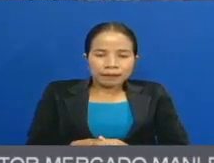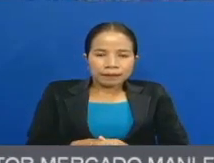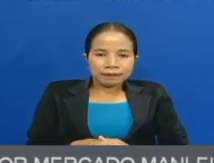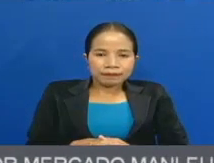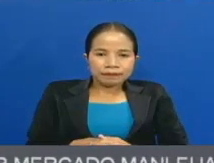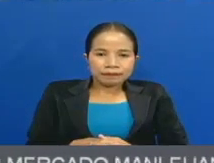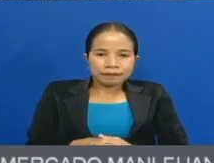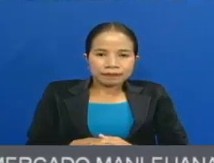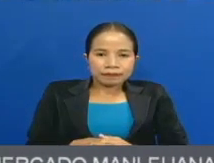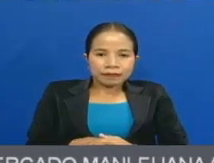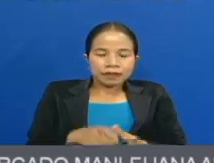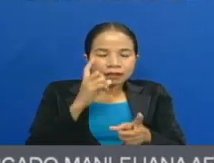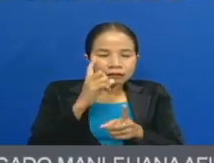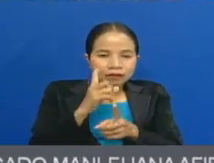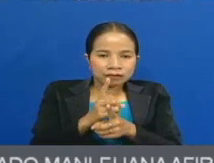e tem também